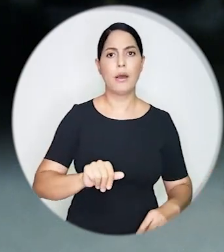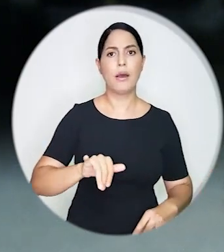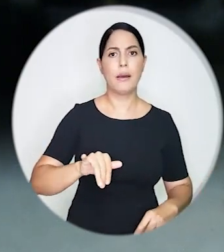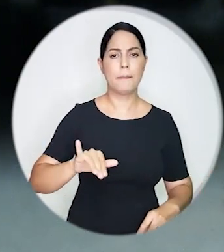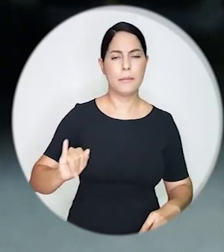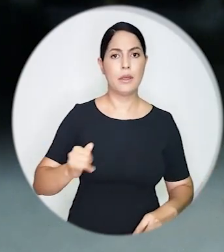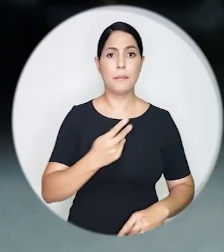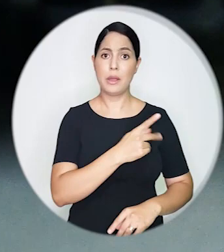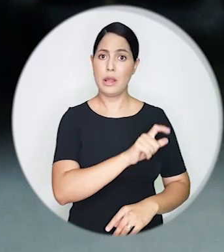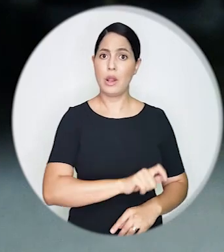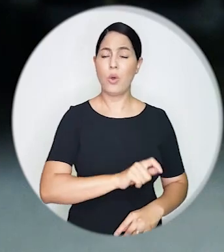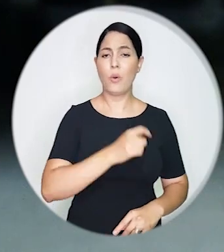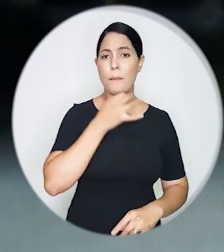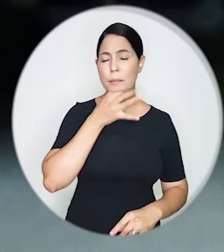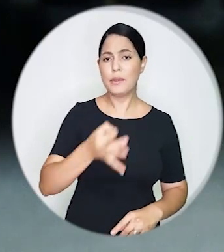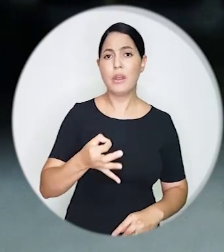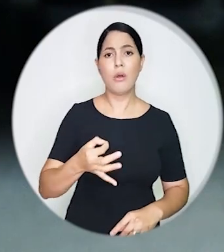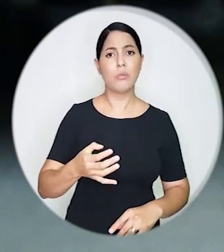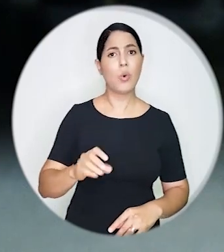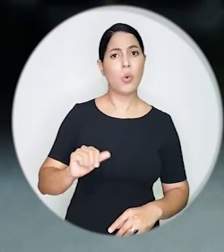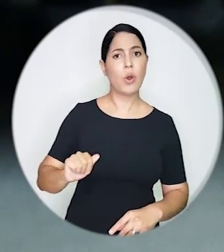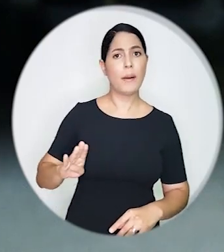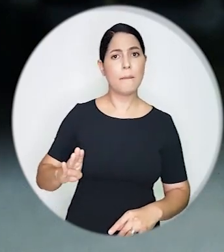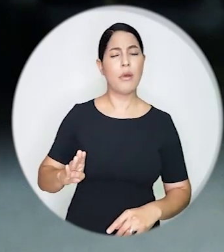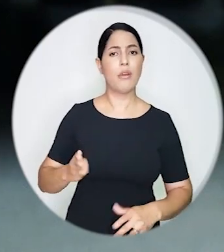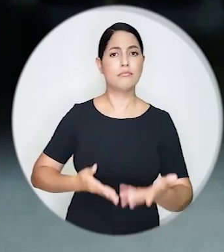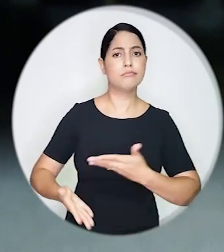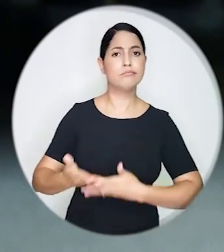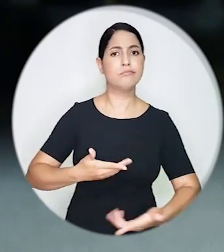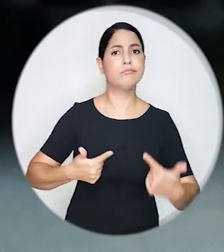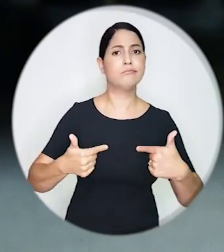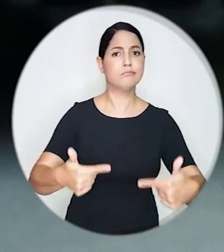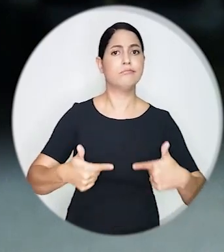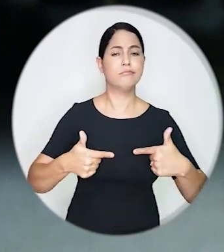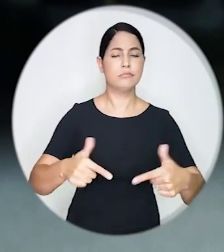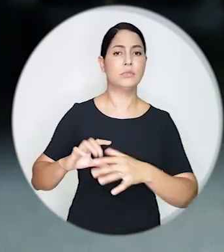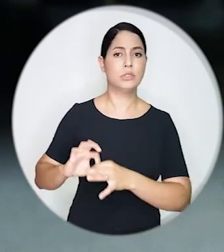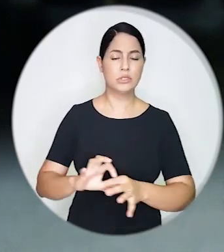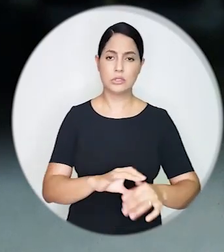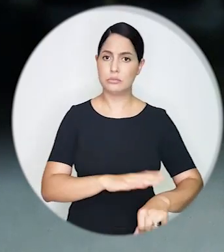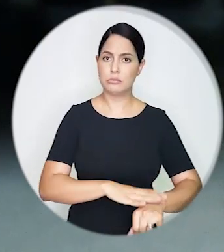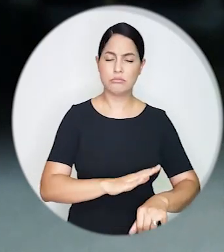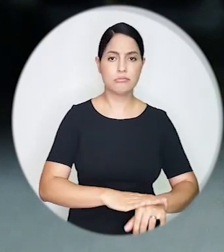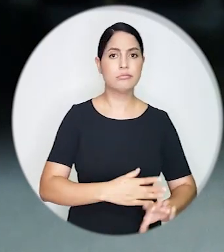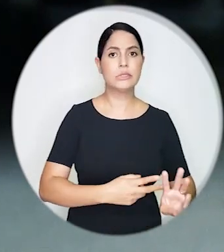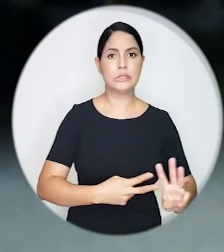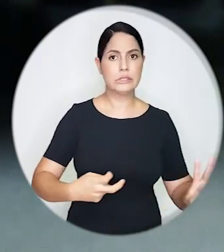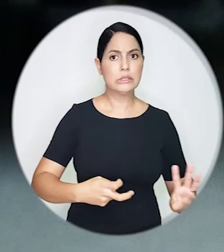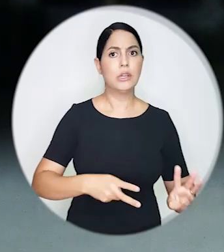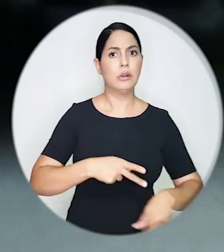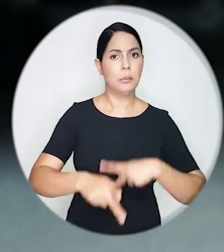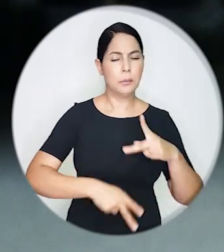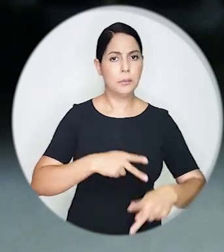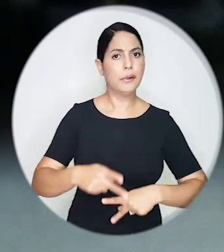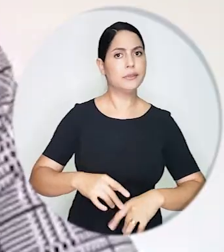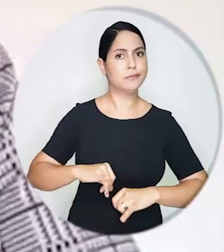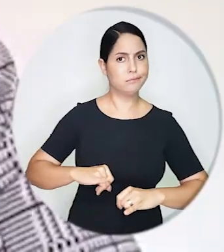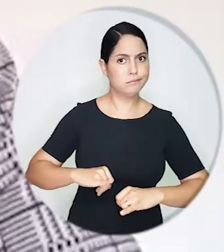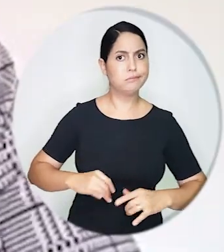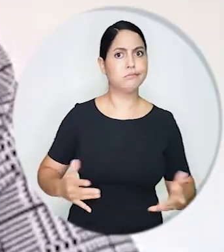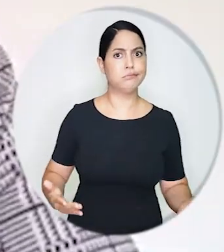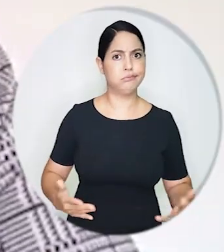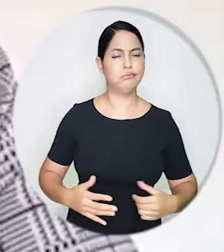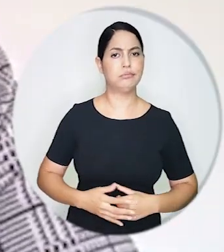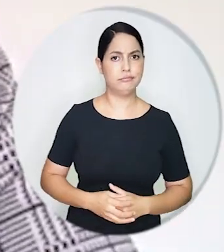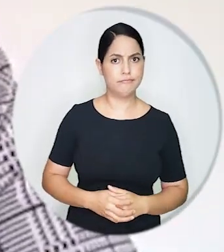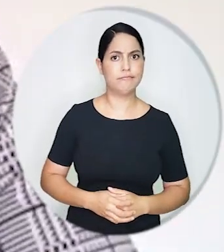Roraima têm se unido para auxiliar e discutir soluções urgentes para o cenário que se enfrenta nas comunidades indígenas.